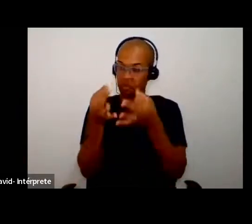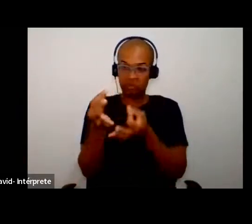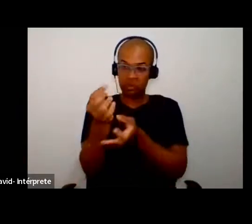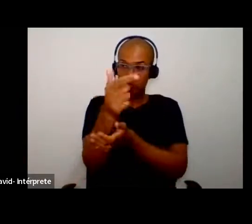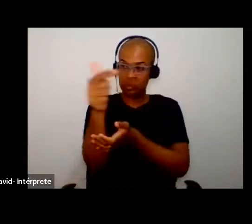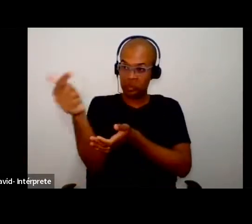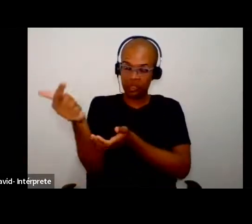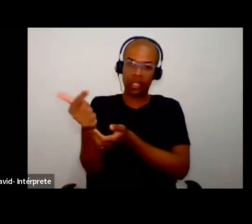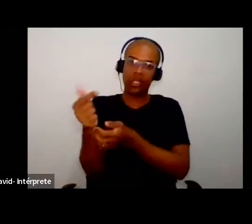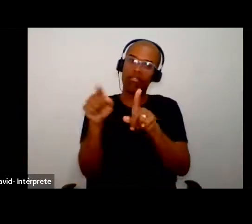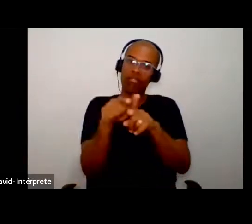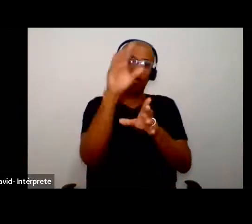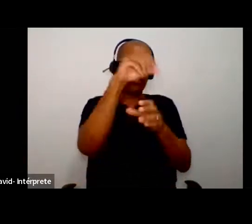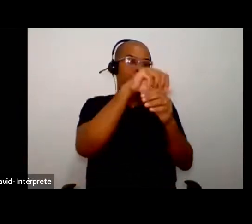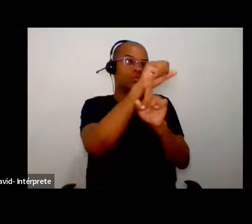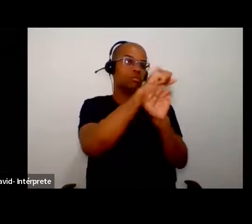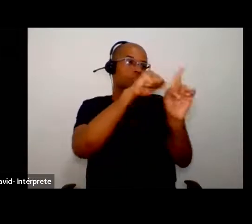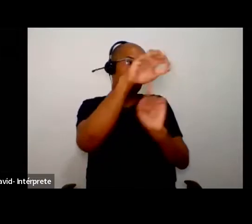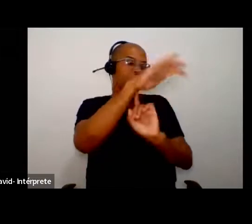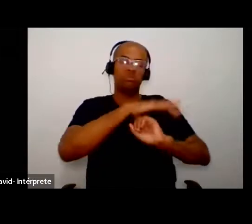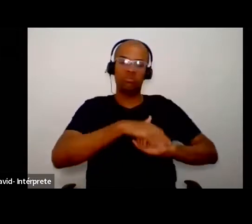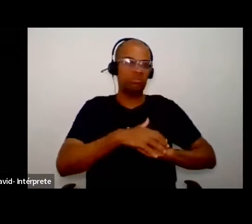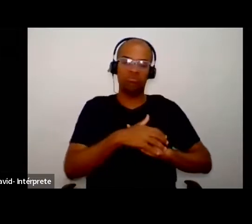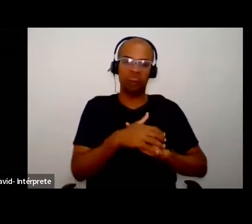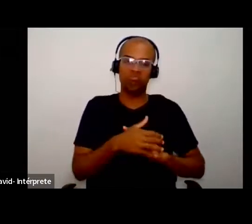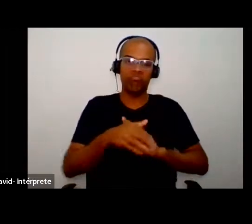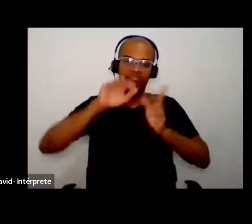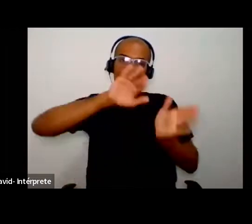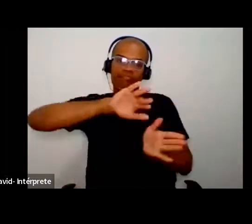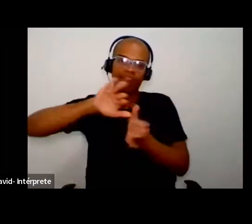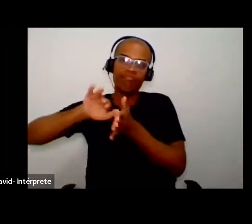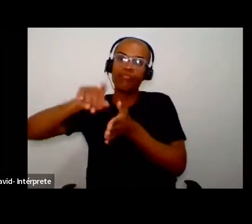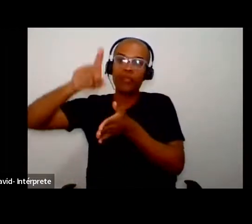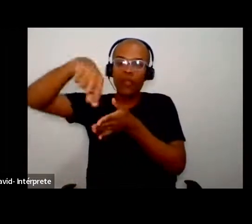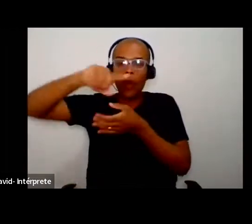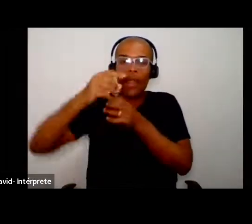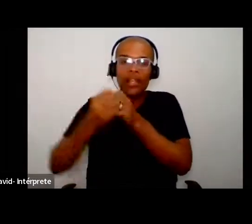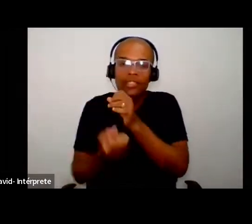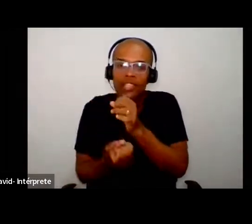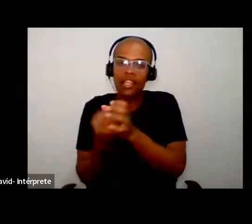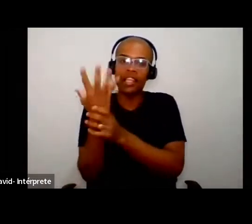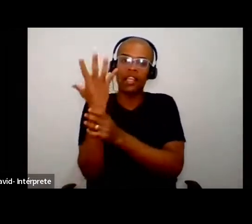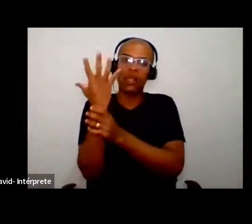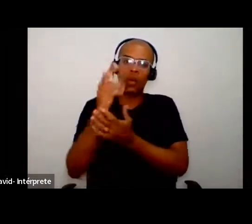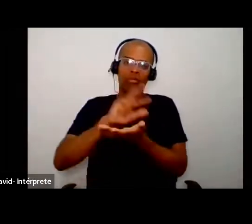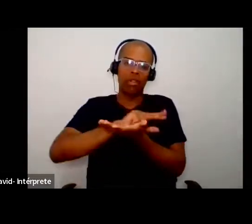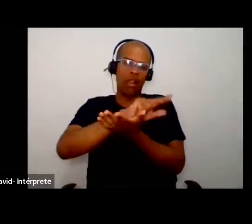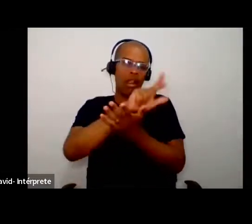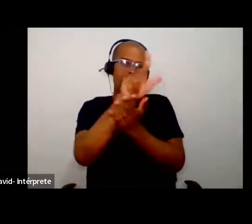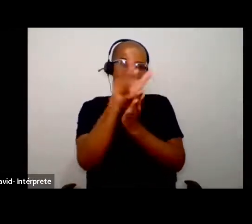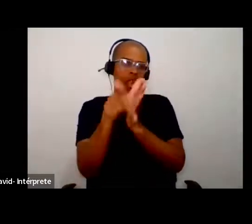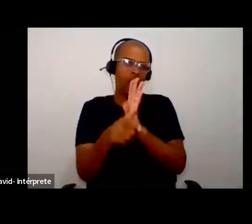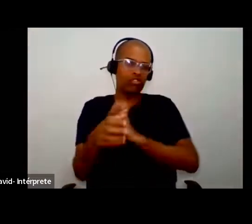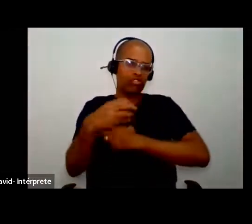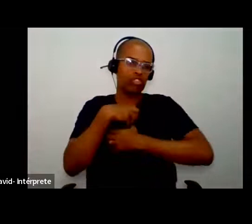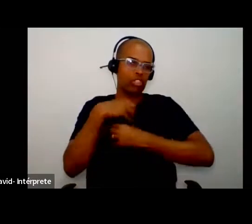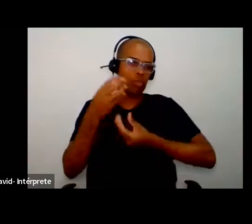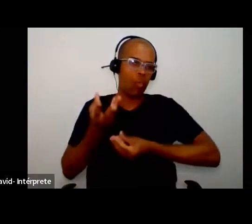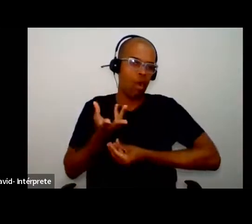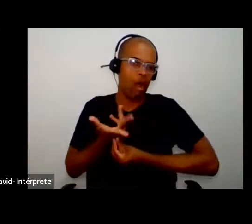lugar na sociedade, eles então criaram vários modos artísticos